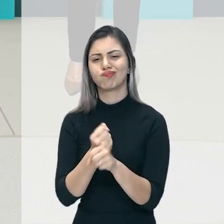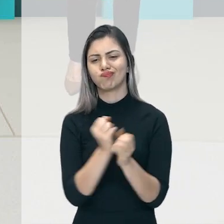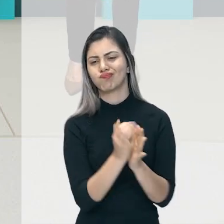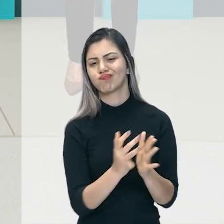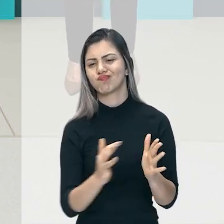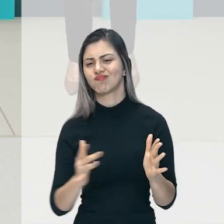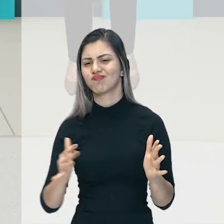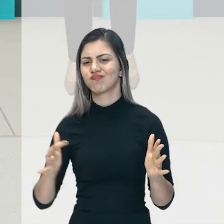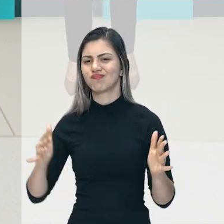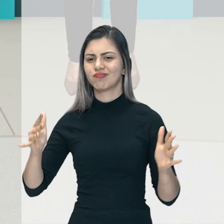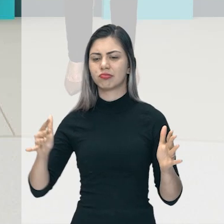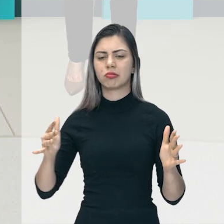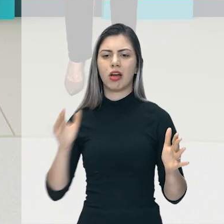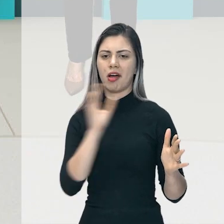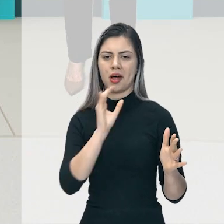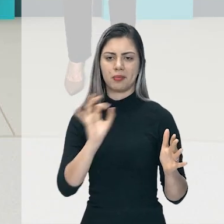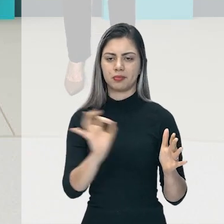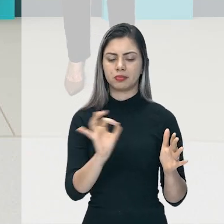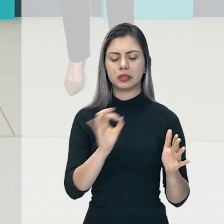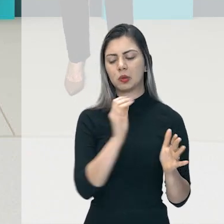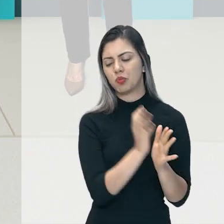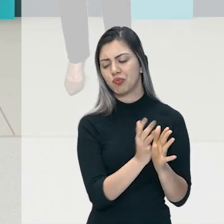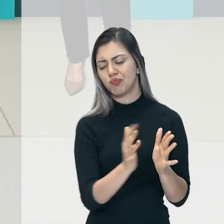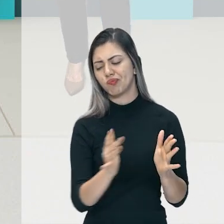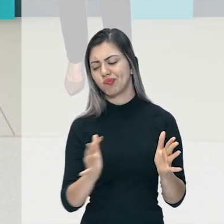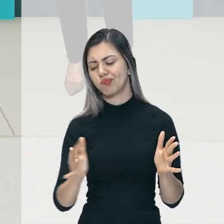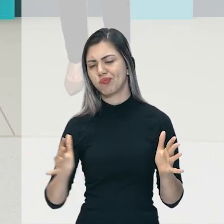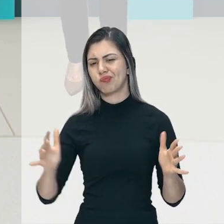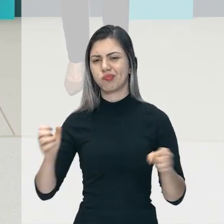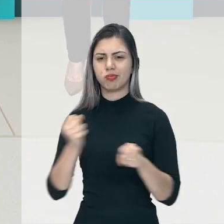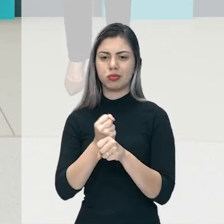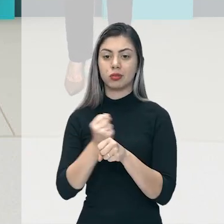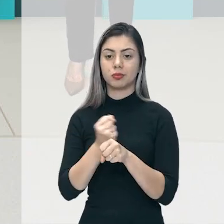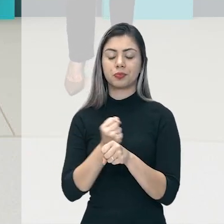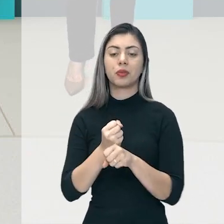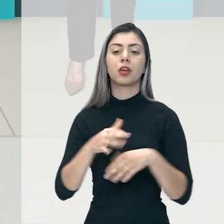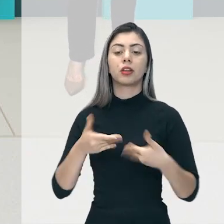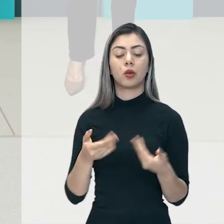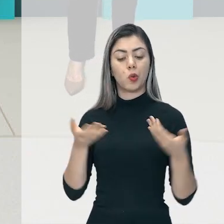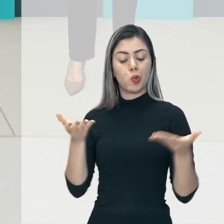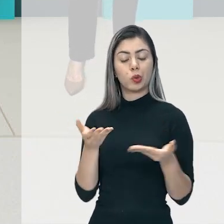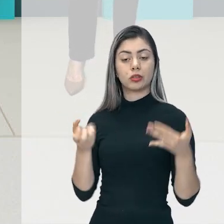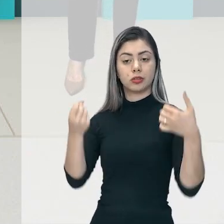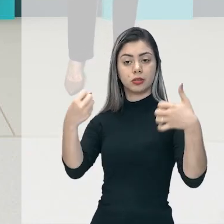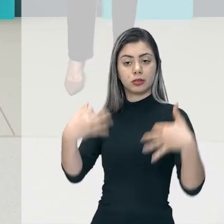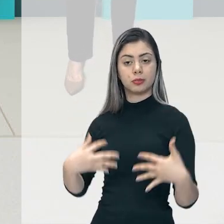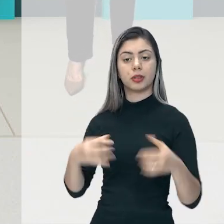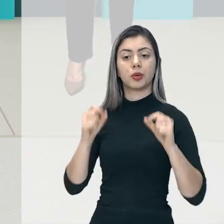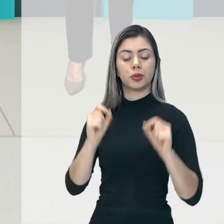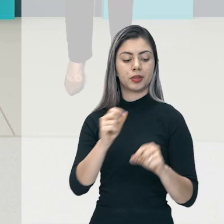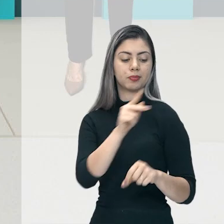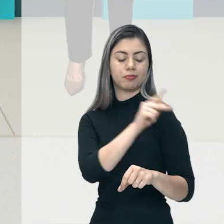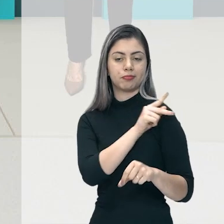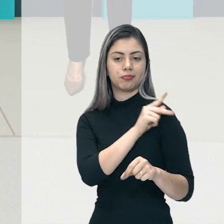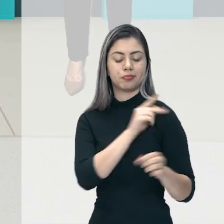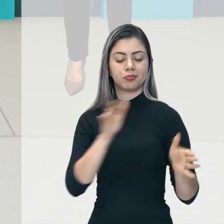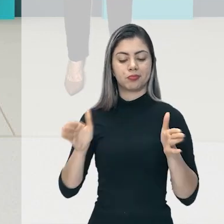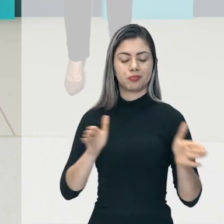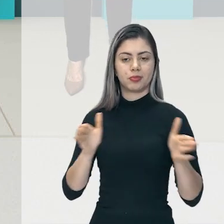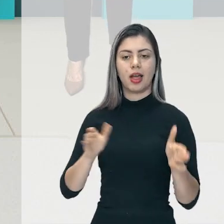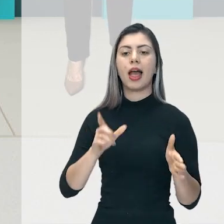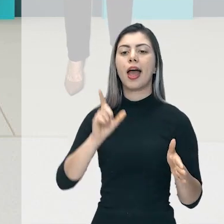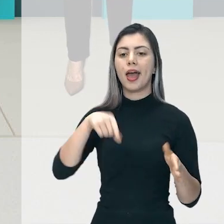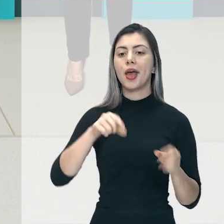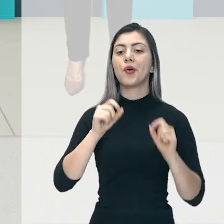uma época para outra. Mas aqui nós vamos falar um pouquinho, né, desse período do Paleolítico, que é